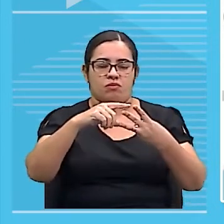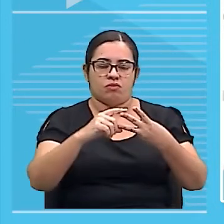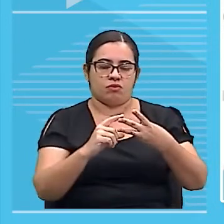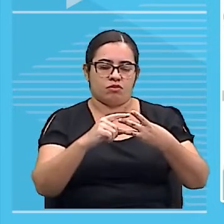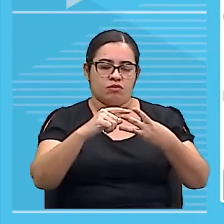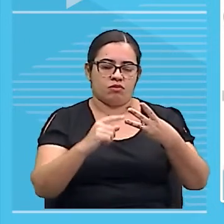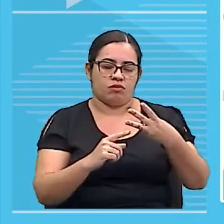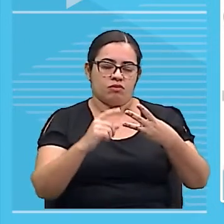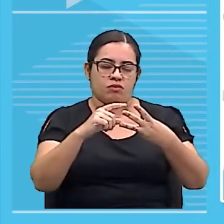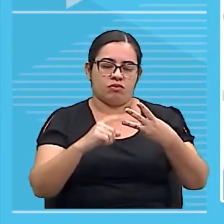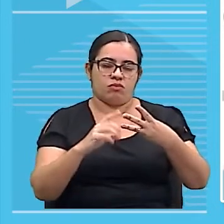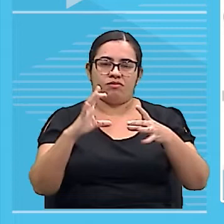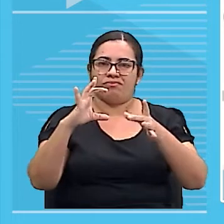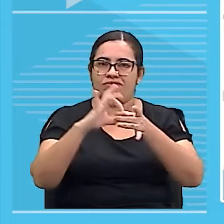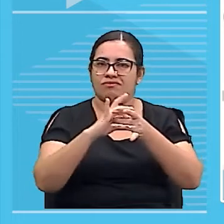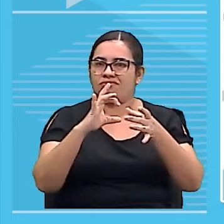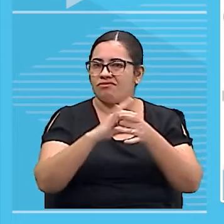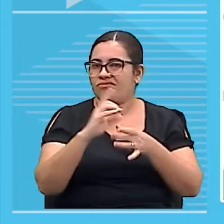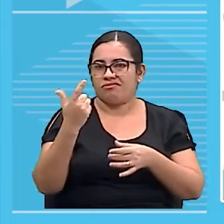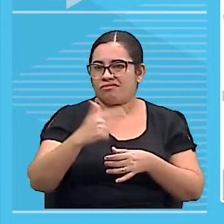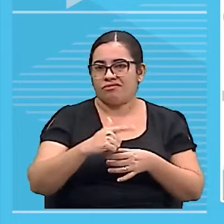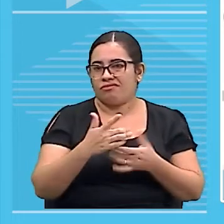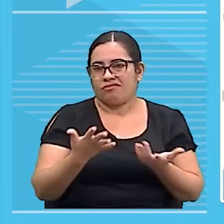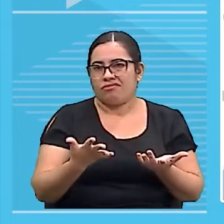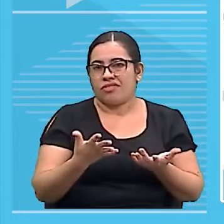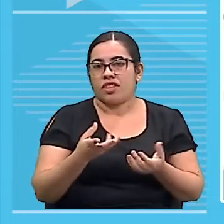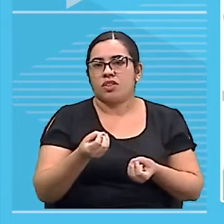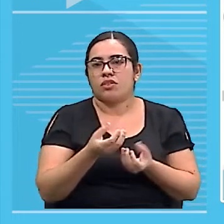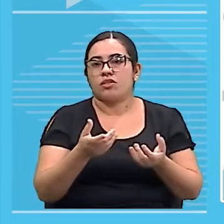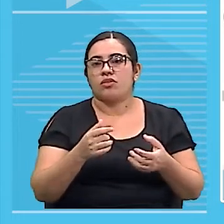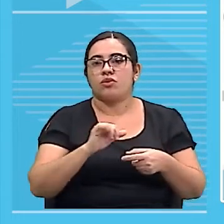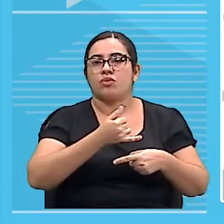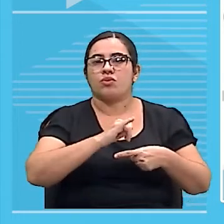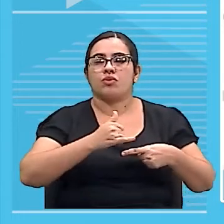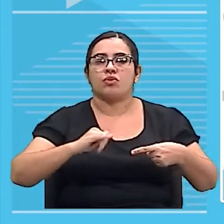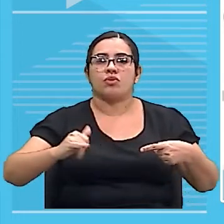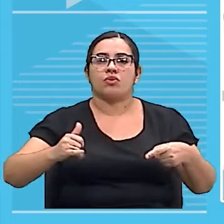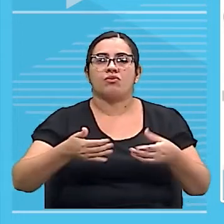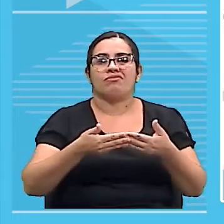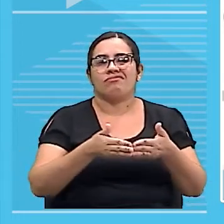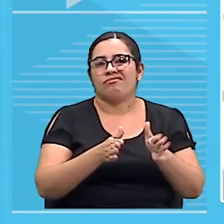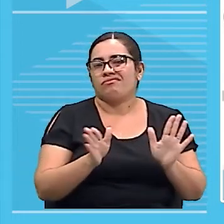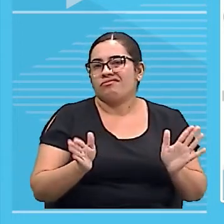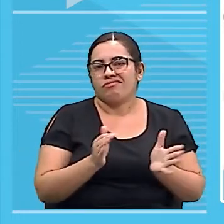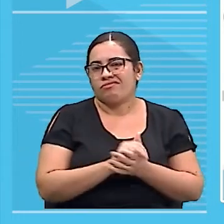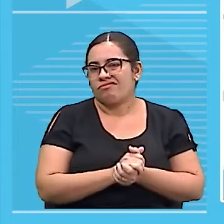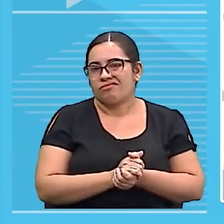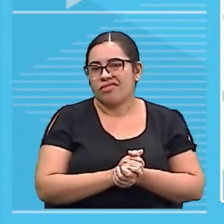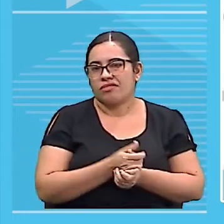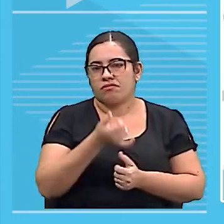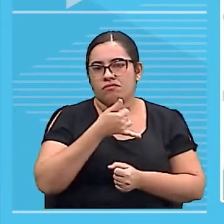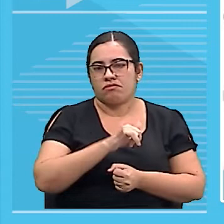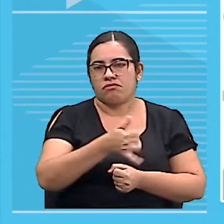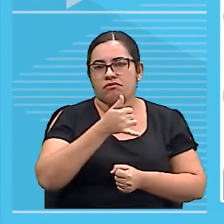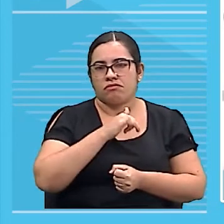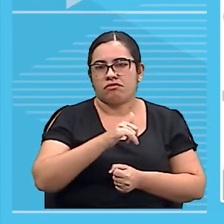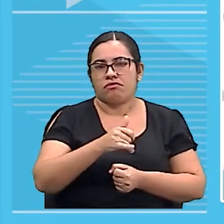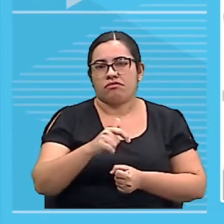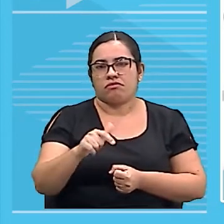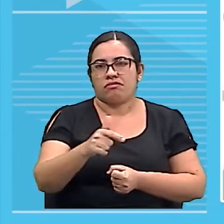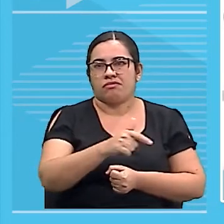nesse caso se encontra aberto e circuitos abertos eu não tenho passagem de corrente elétrica